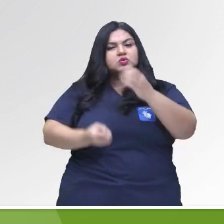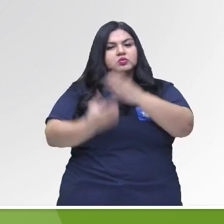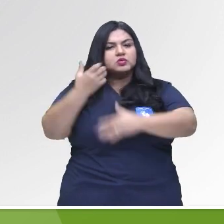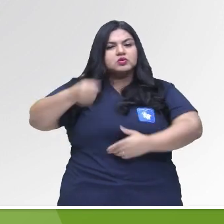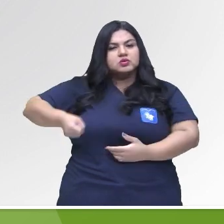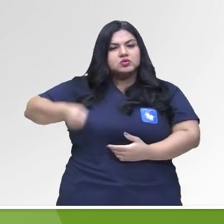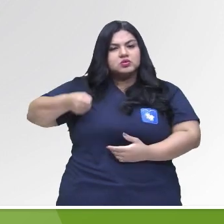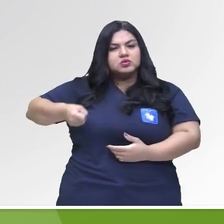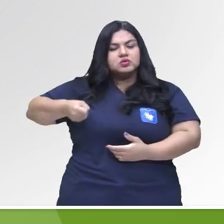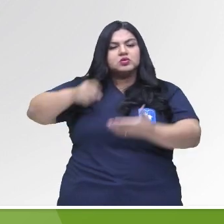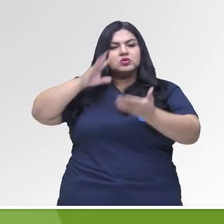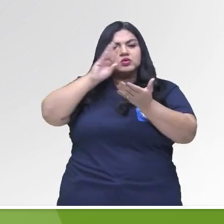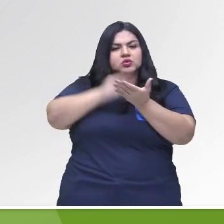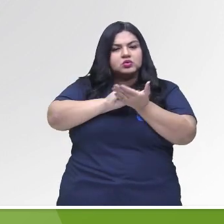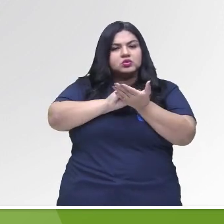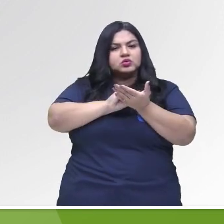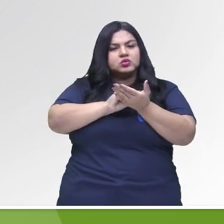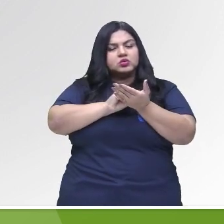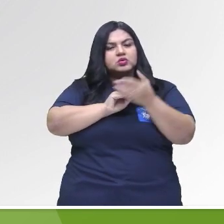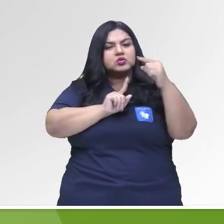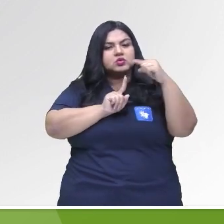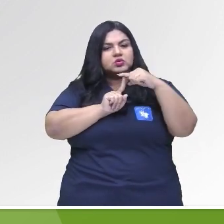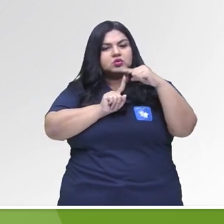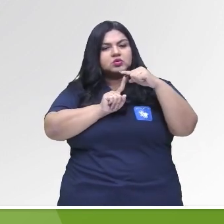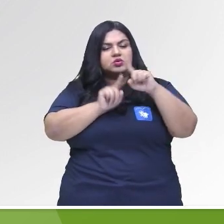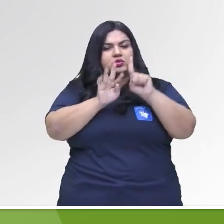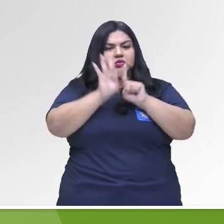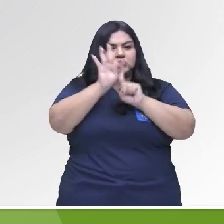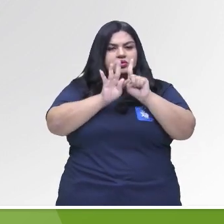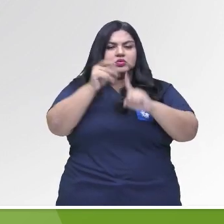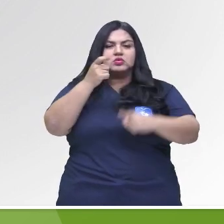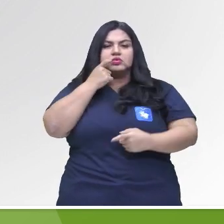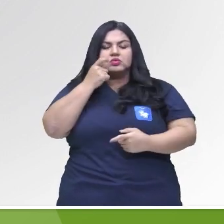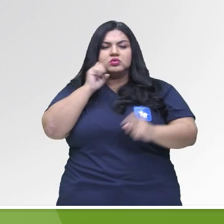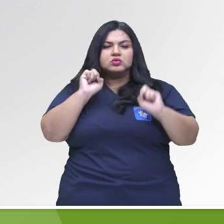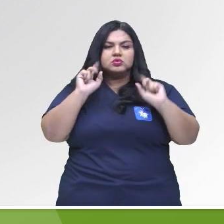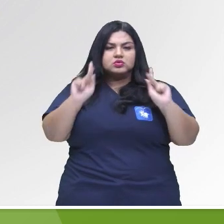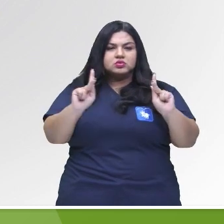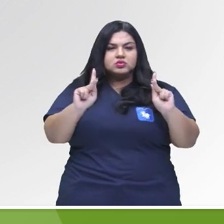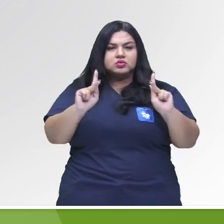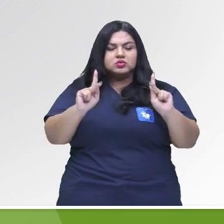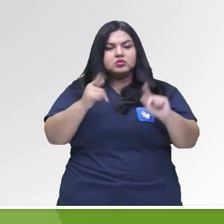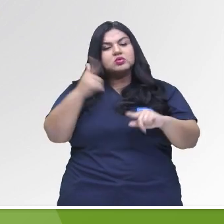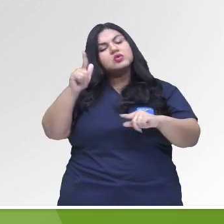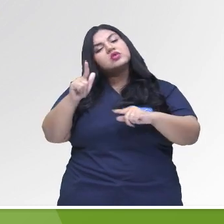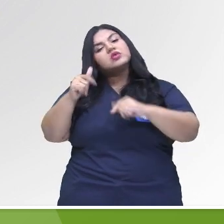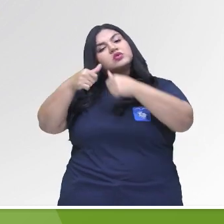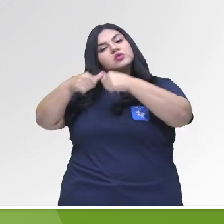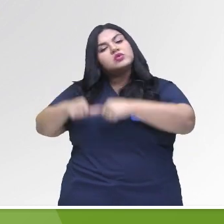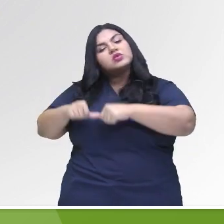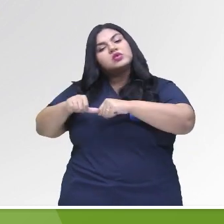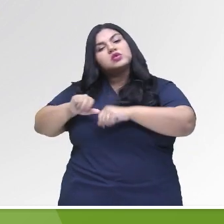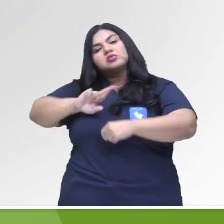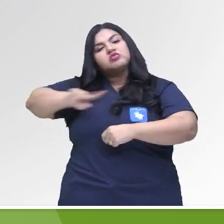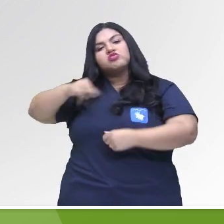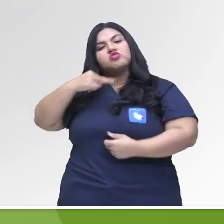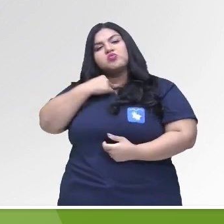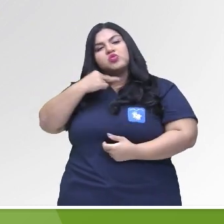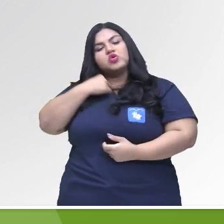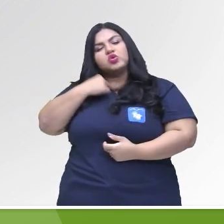é um polímero do tipo termoplásticos, tá? E os termofixos são aqueles que não podem